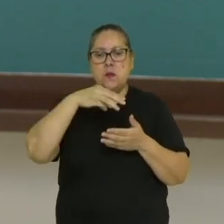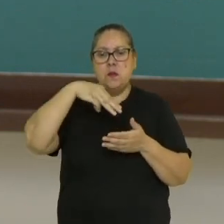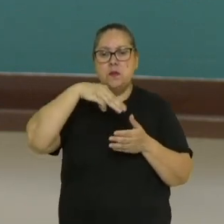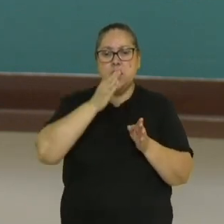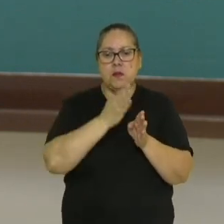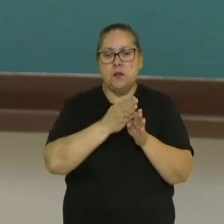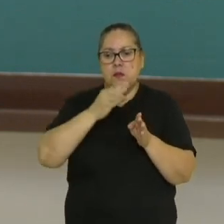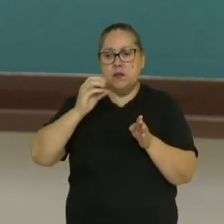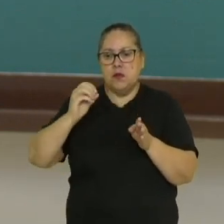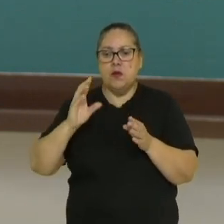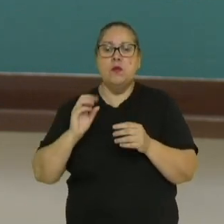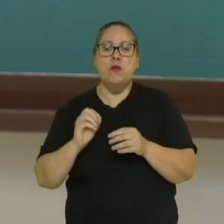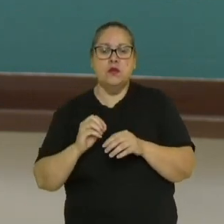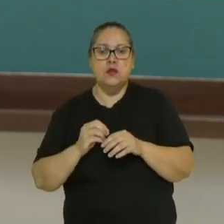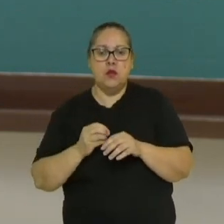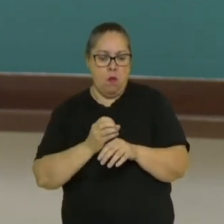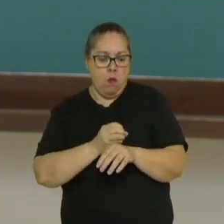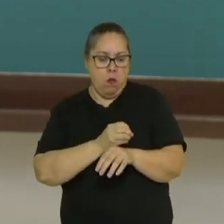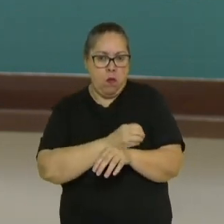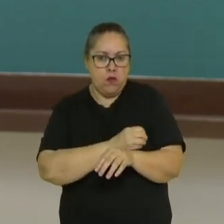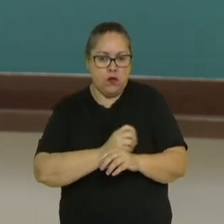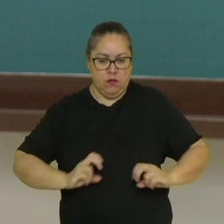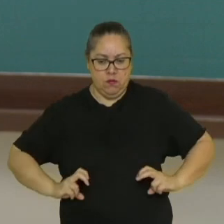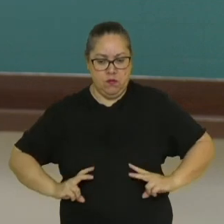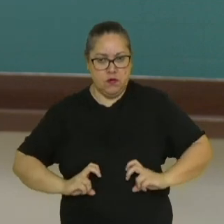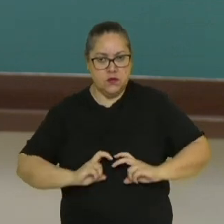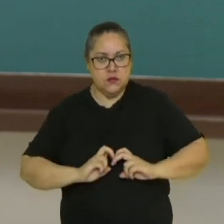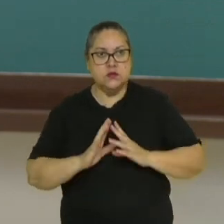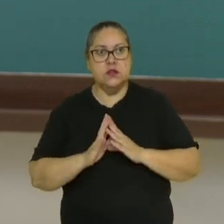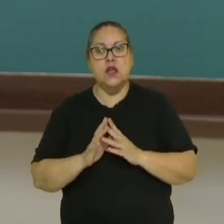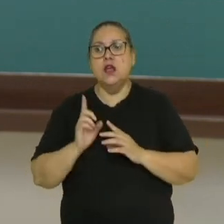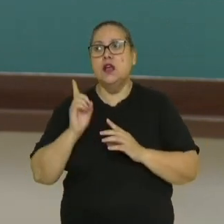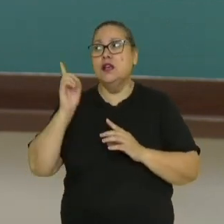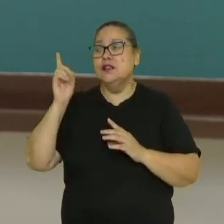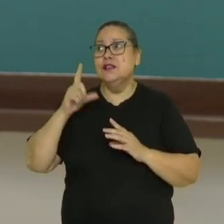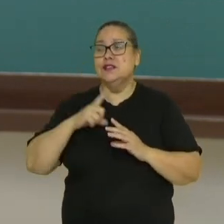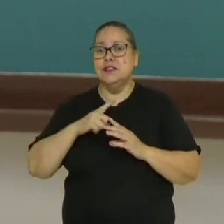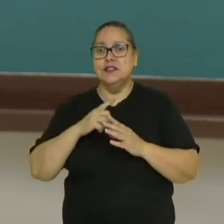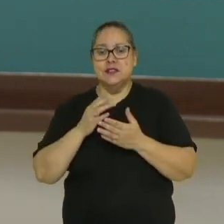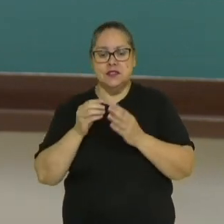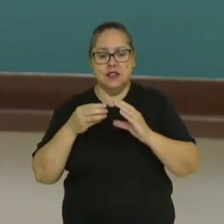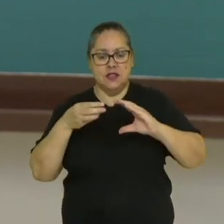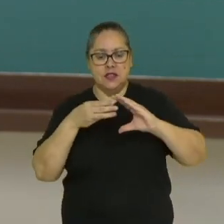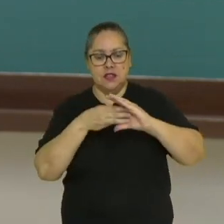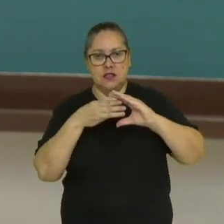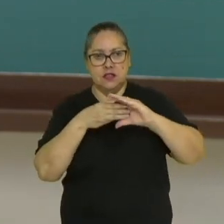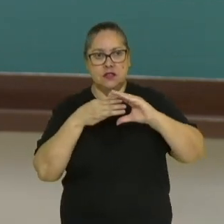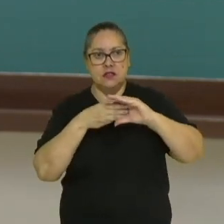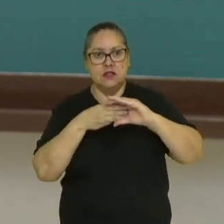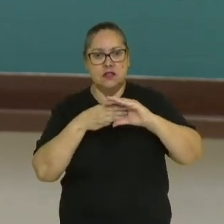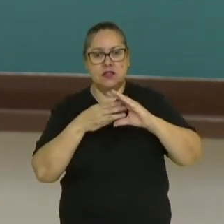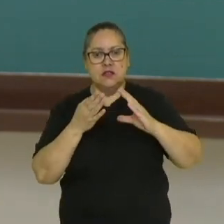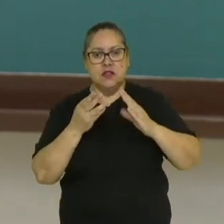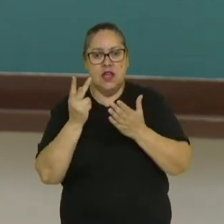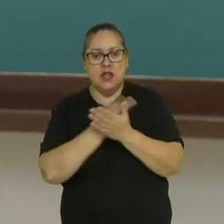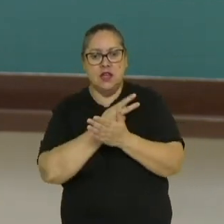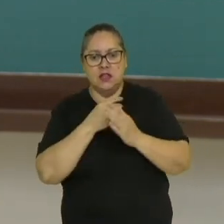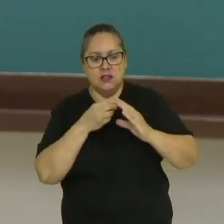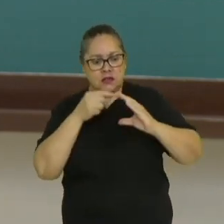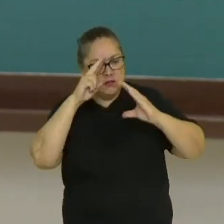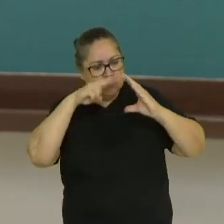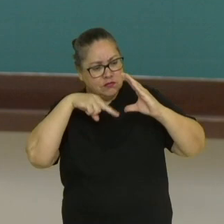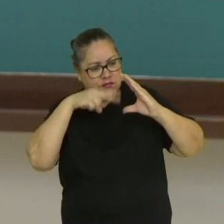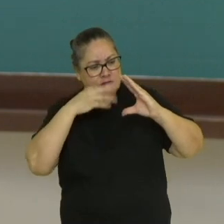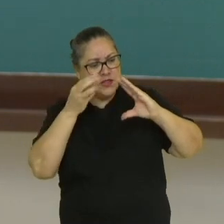pode formar tumores que geram câncer. Aqui, se a célula começa se ela erra o mecanismo de checagem,